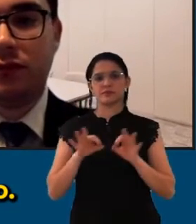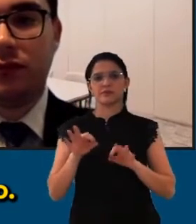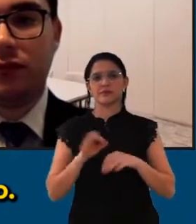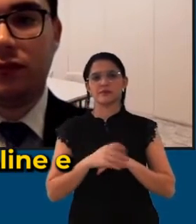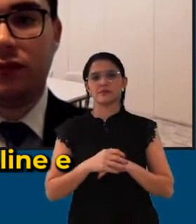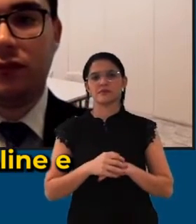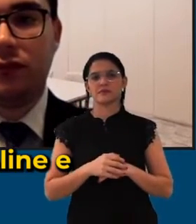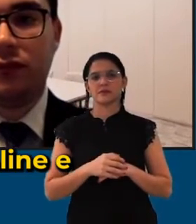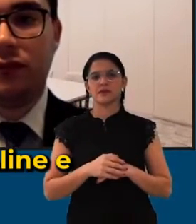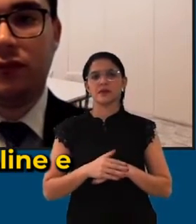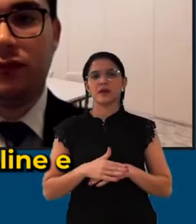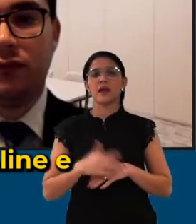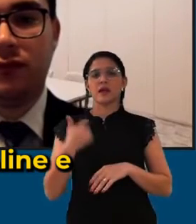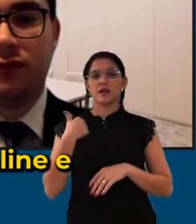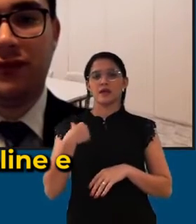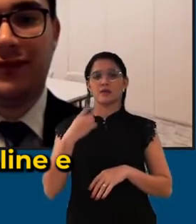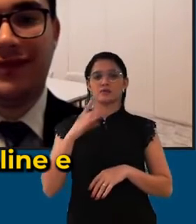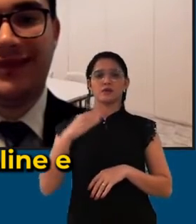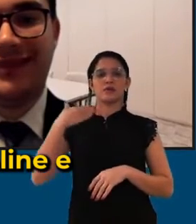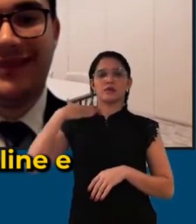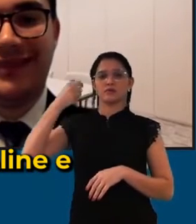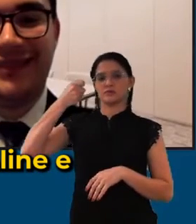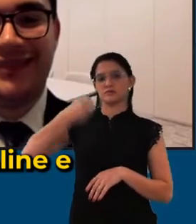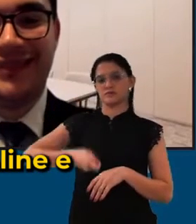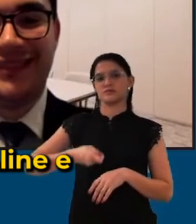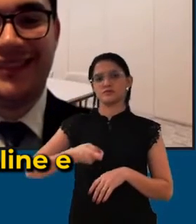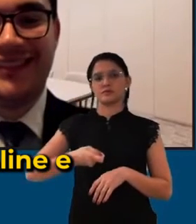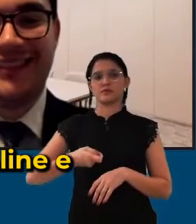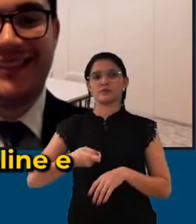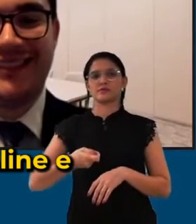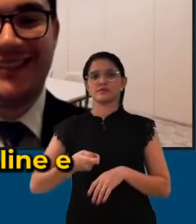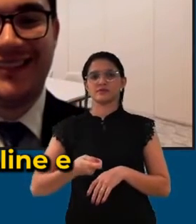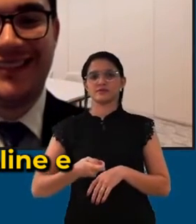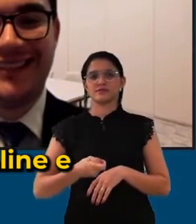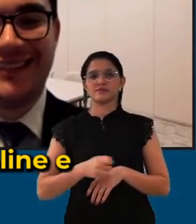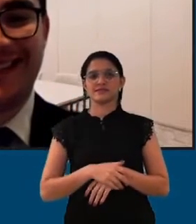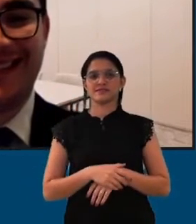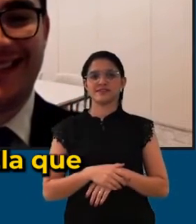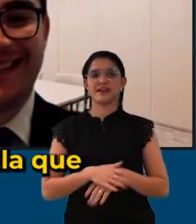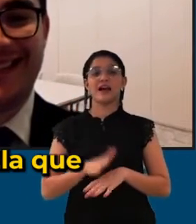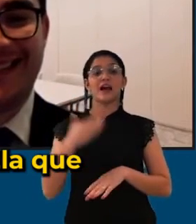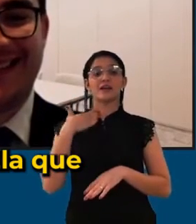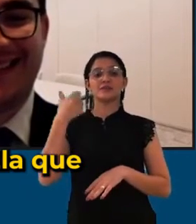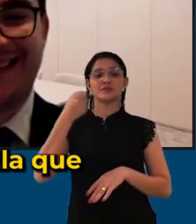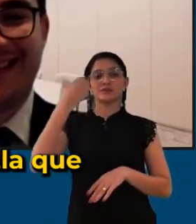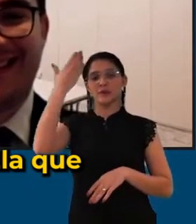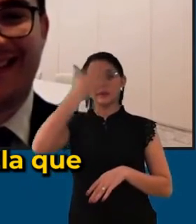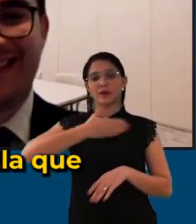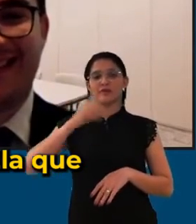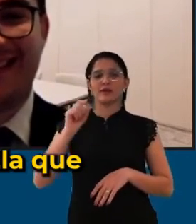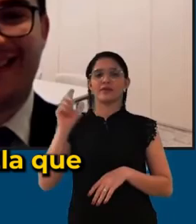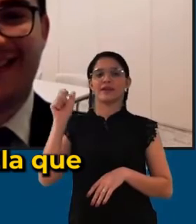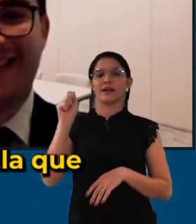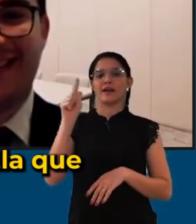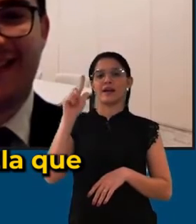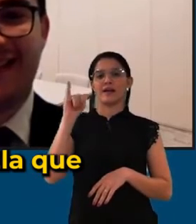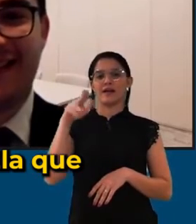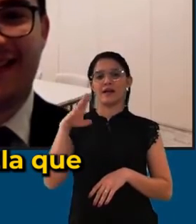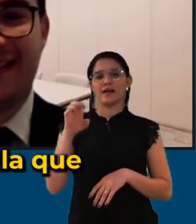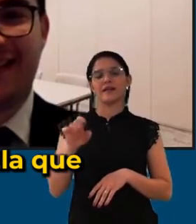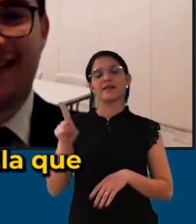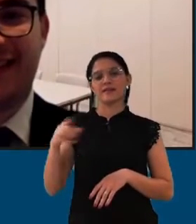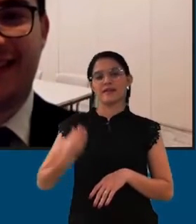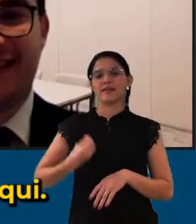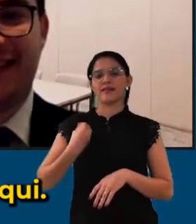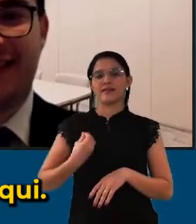o juiz de direito, a juíza, de fato, da Vara do Meio Ambiente, a Aline, né? E ela é que tem o poder aí da minha agenda,